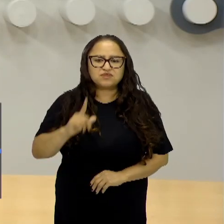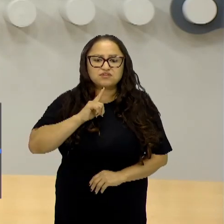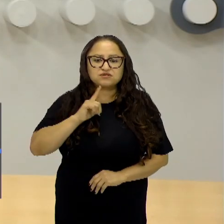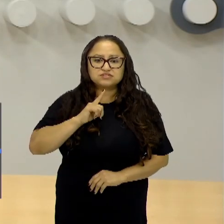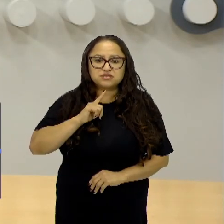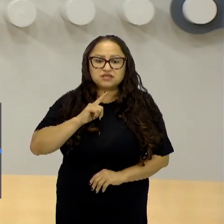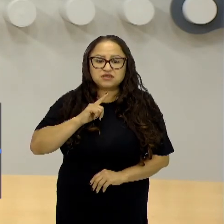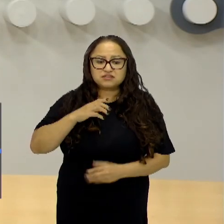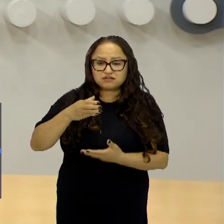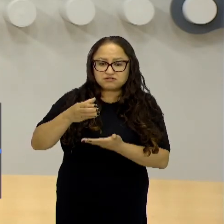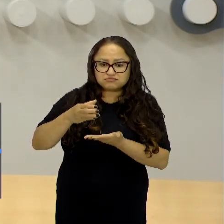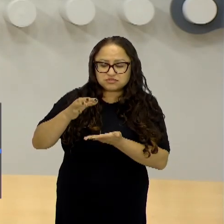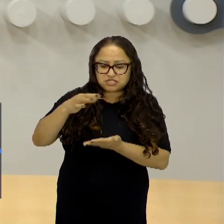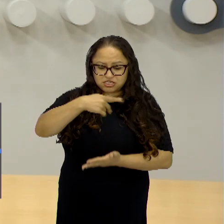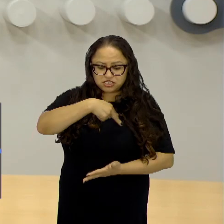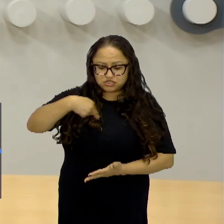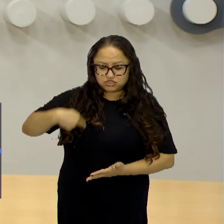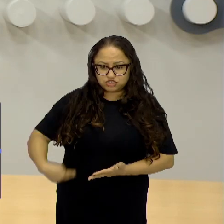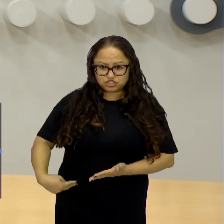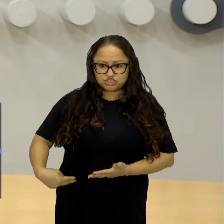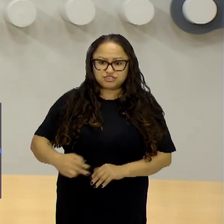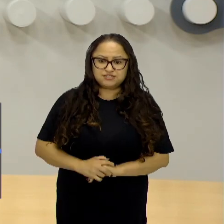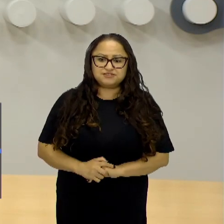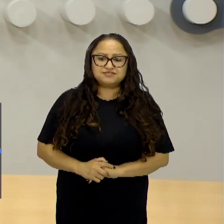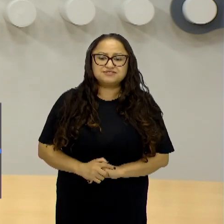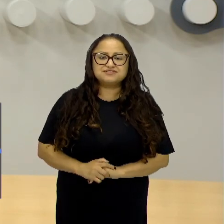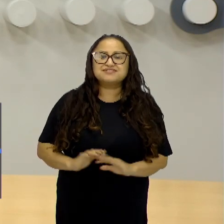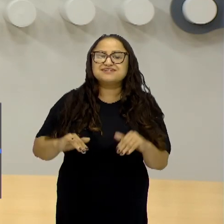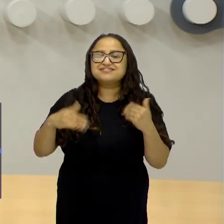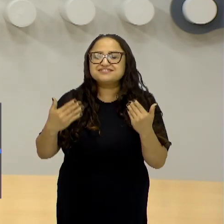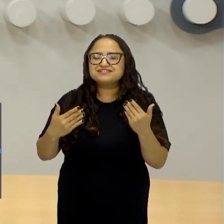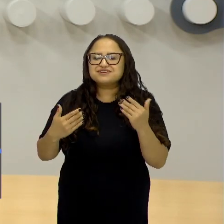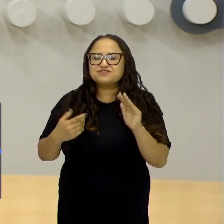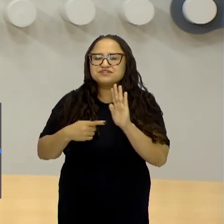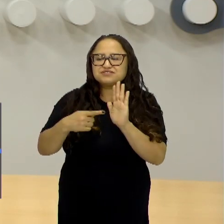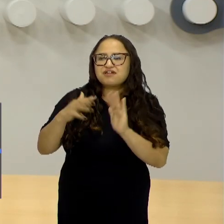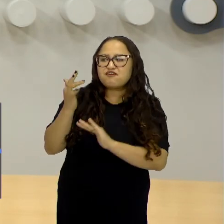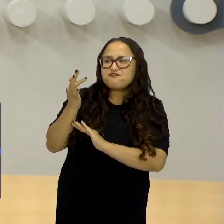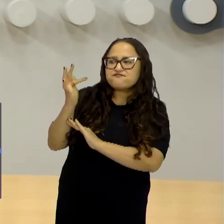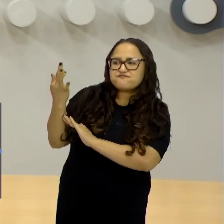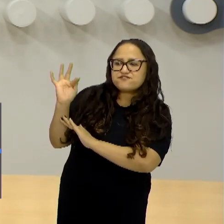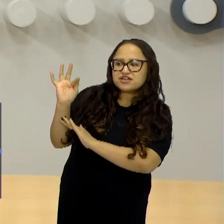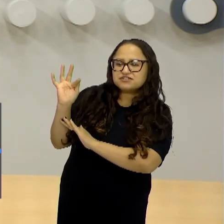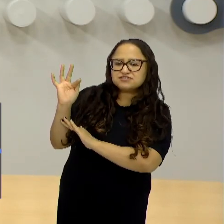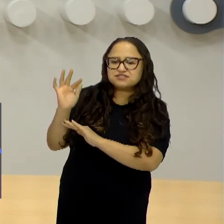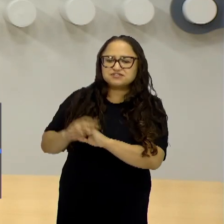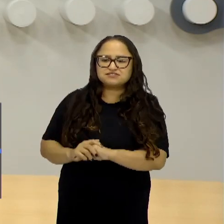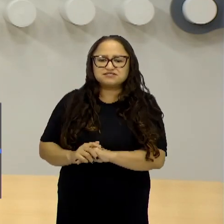tem a China aqui. Aí você vem vindo, ótimo, França, visual, assim. Inglaterra,